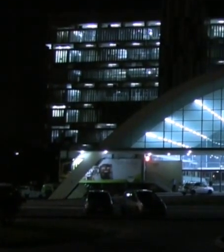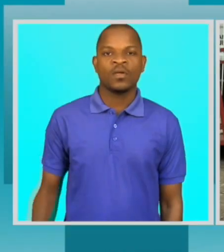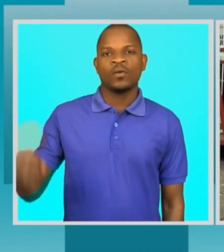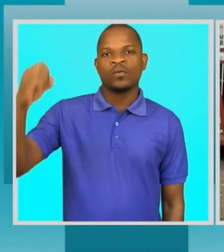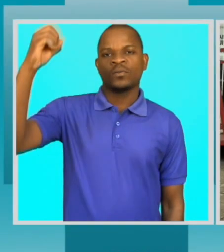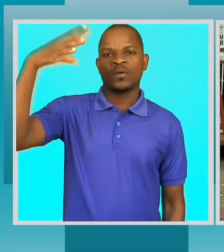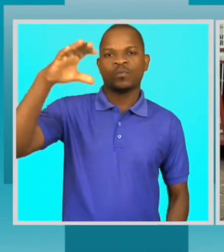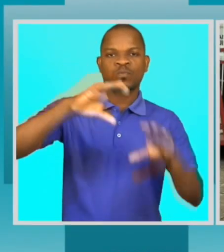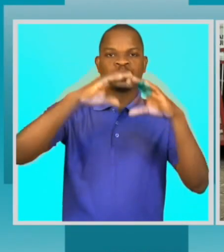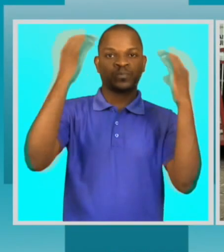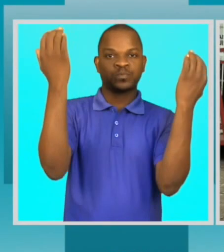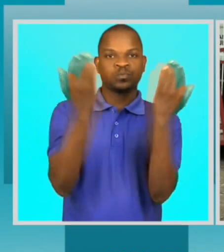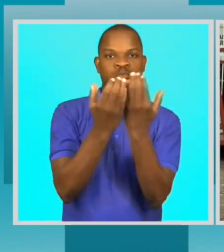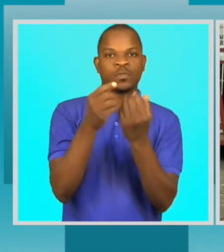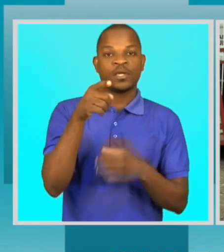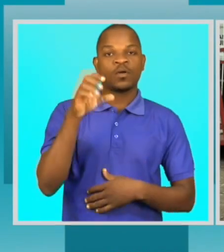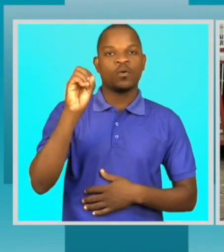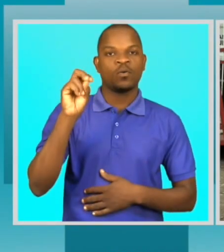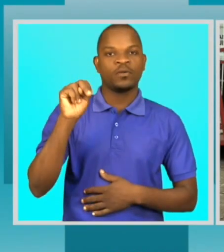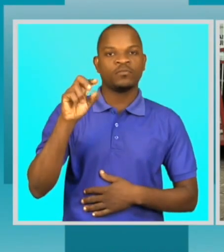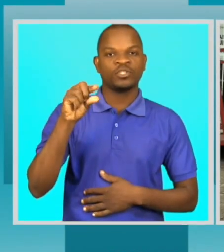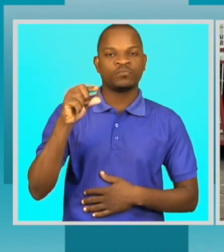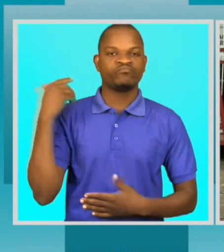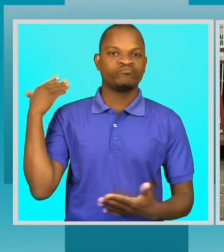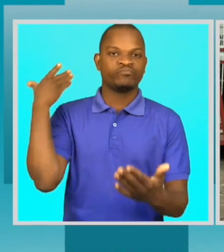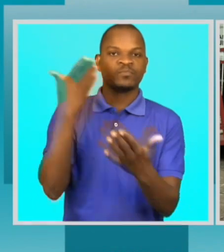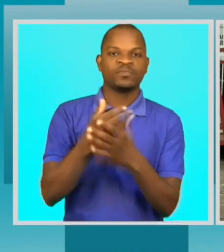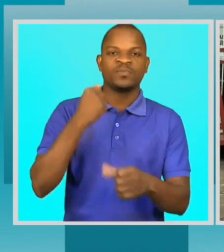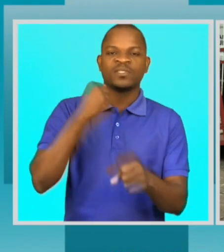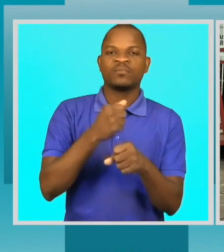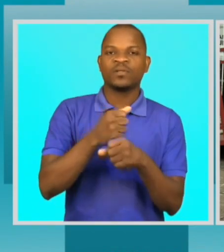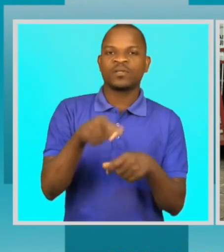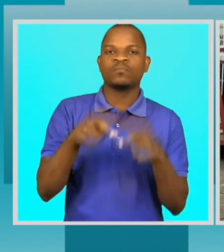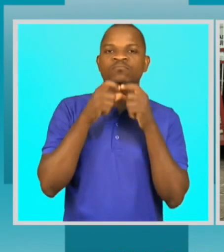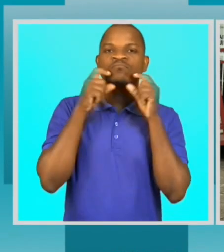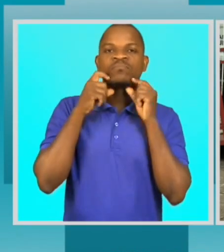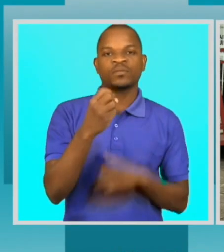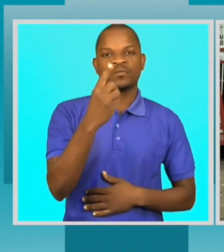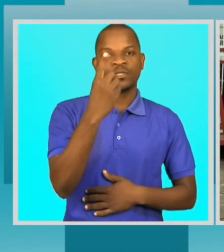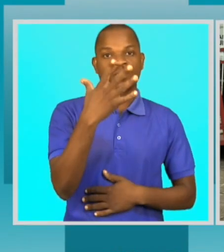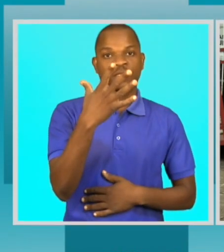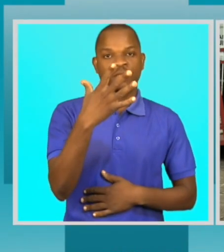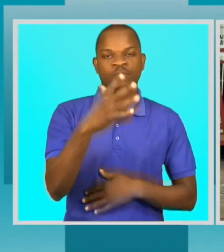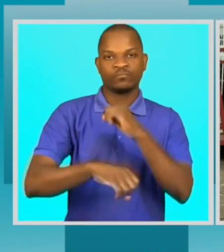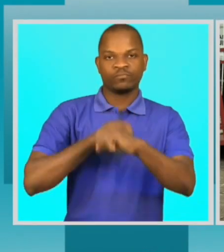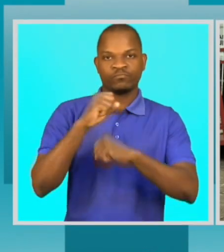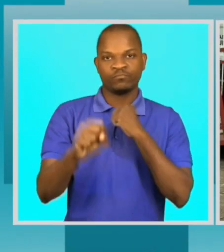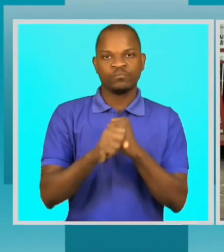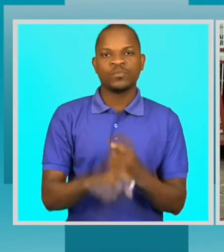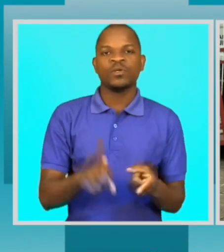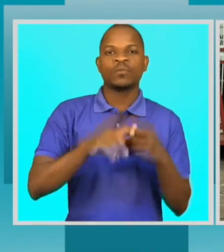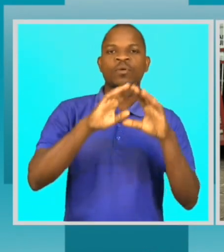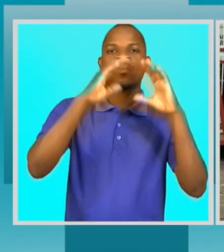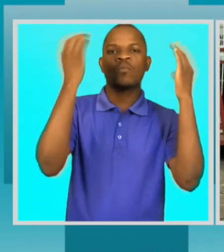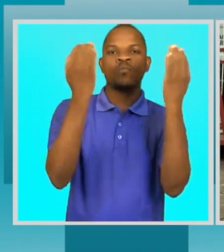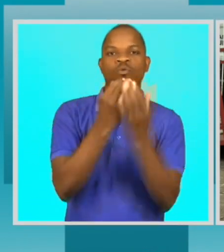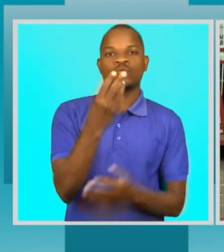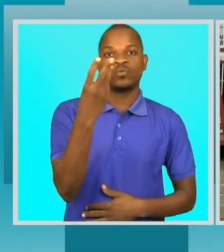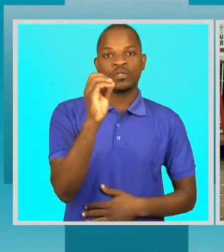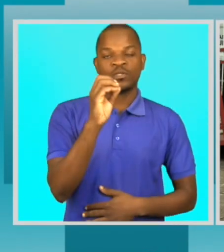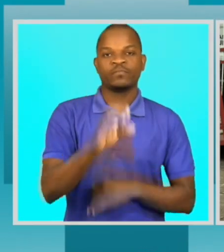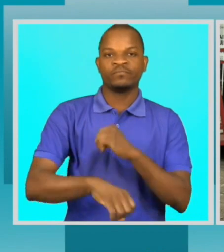Light for Gold trabalha em Moçambique há 15 anos e no mundo há 30 anos. Em Moçambique, trabalha em